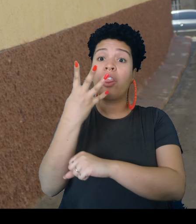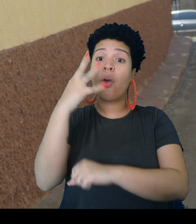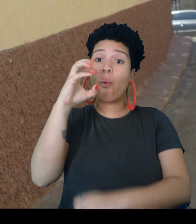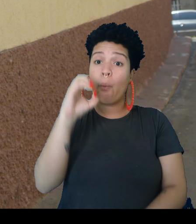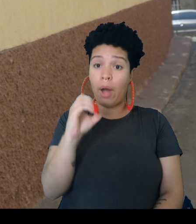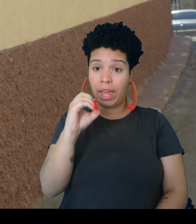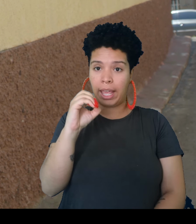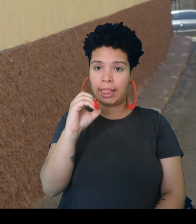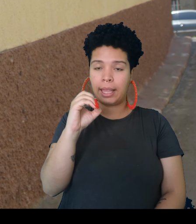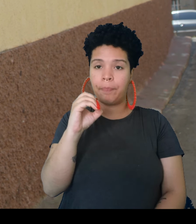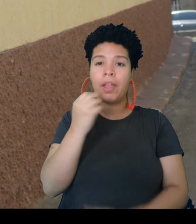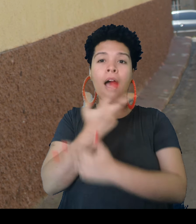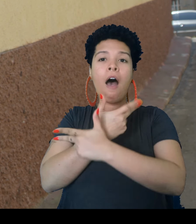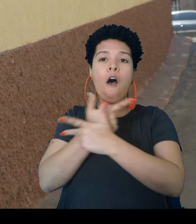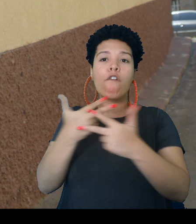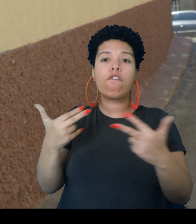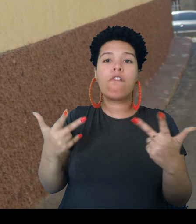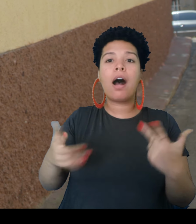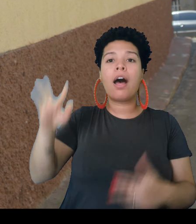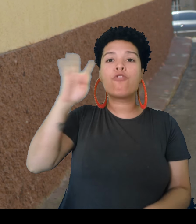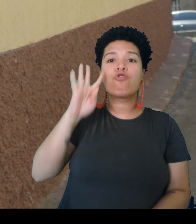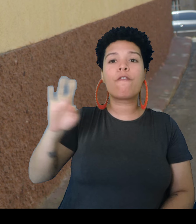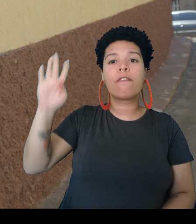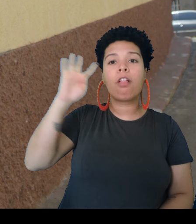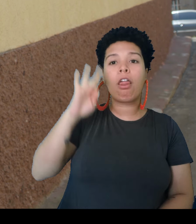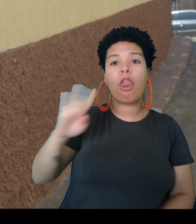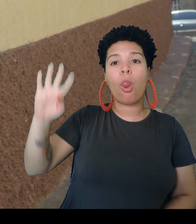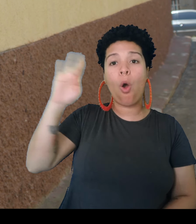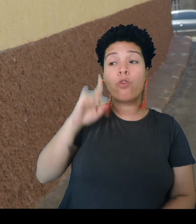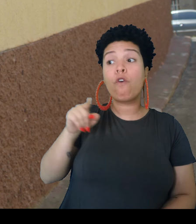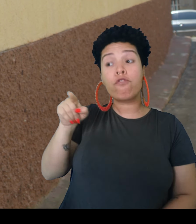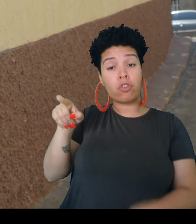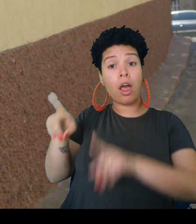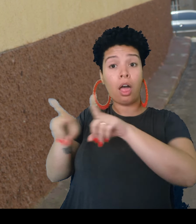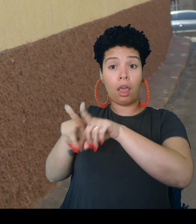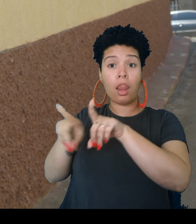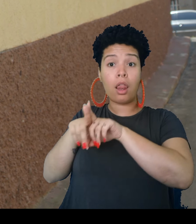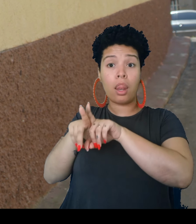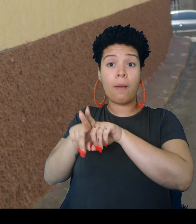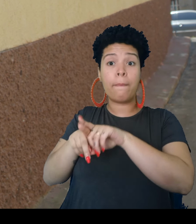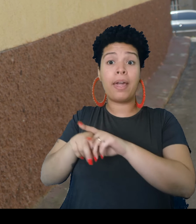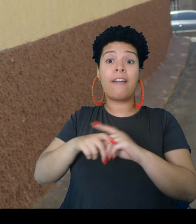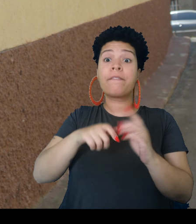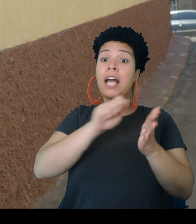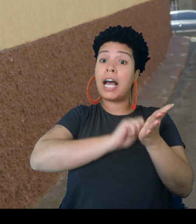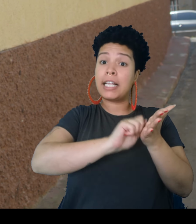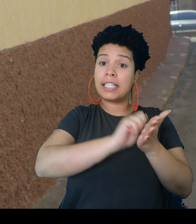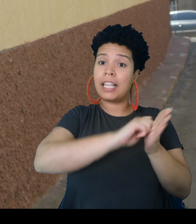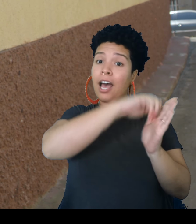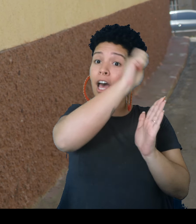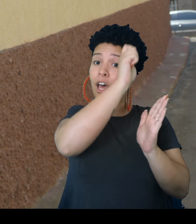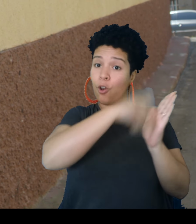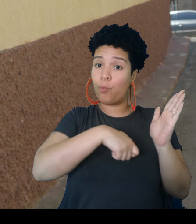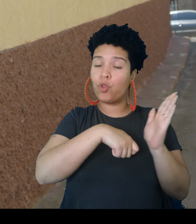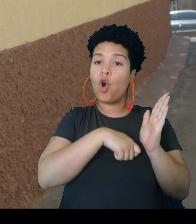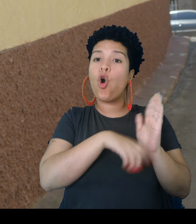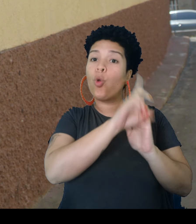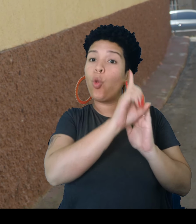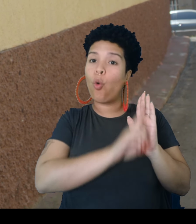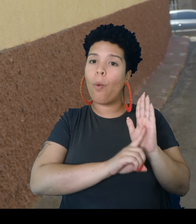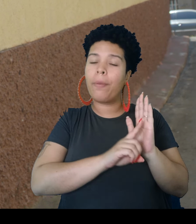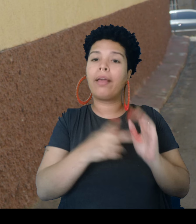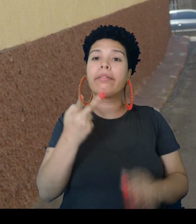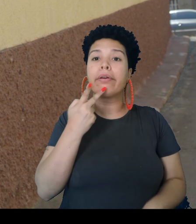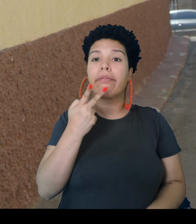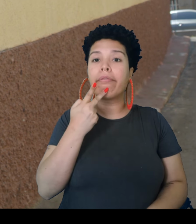filósofos franceses assinaram uma petição igualando a idade de consentimento à idade de maioridade penal, que na época